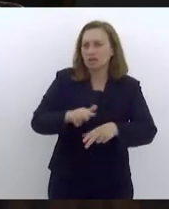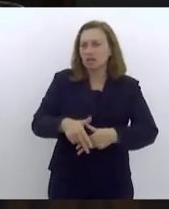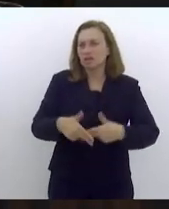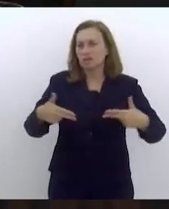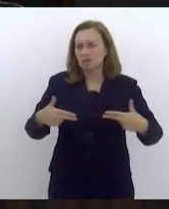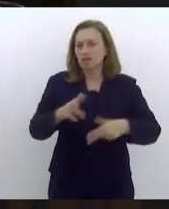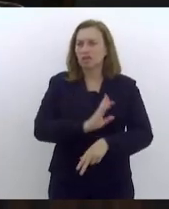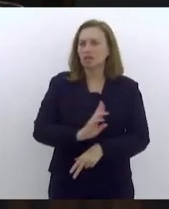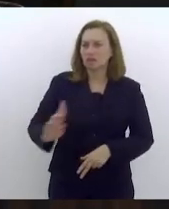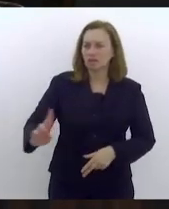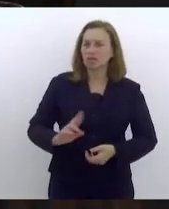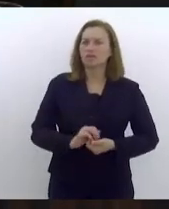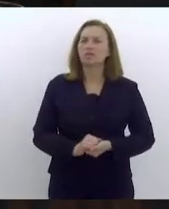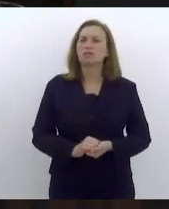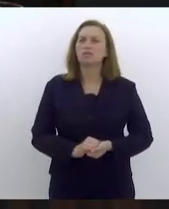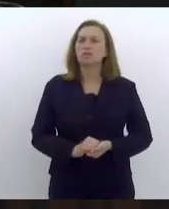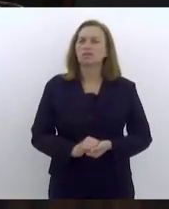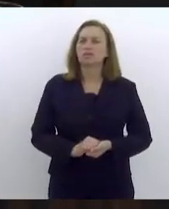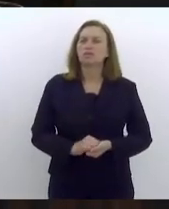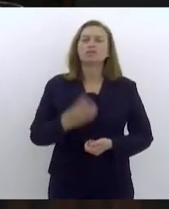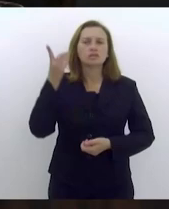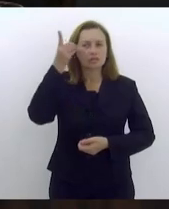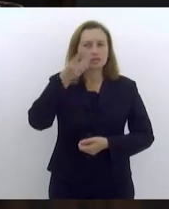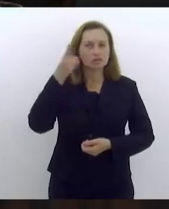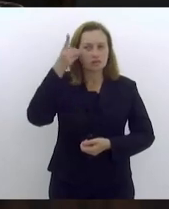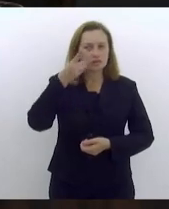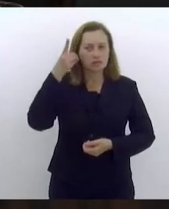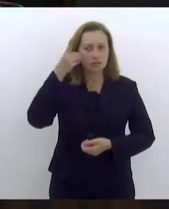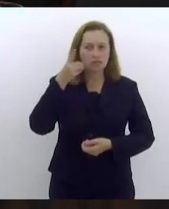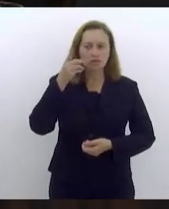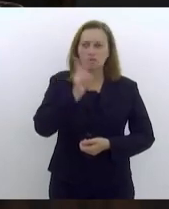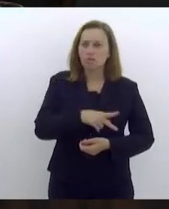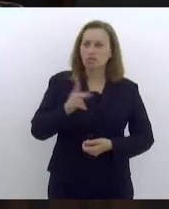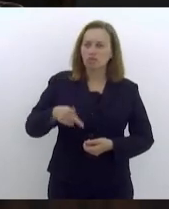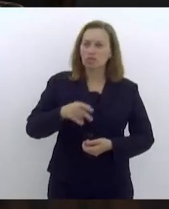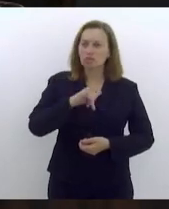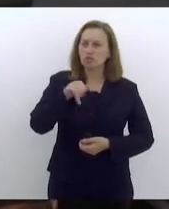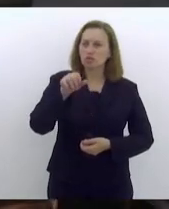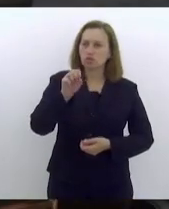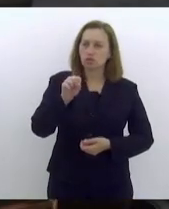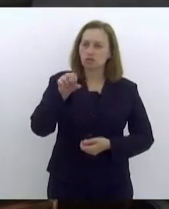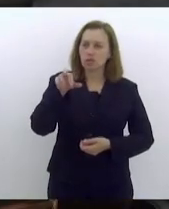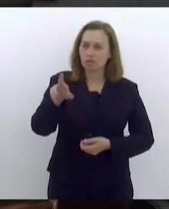Religião e Procedência Nacional, deputado professor Josimar.